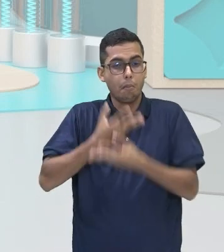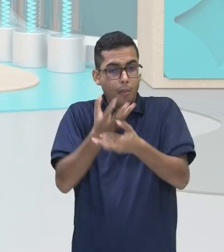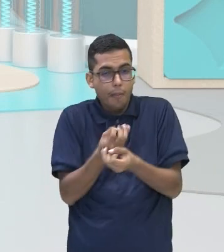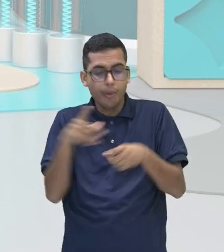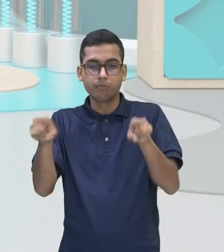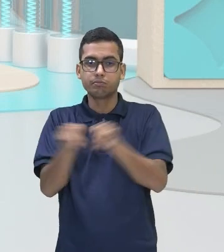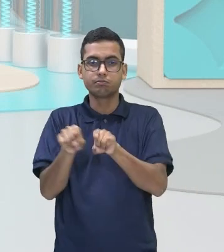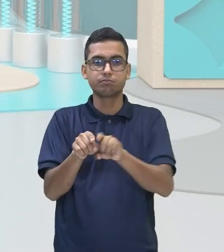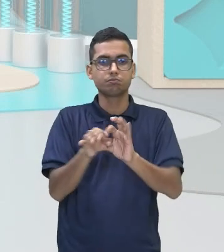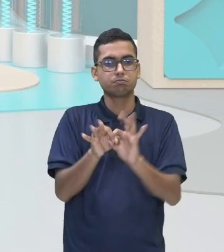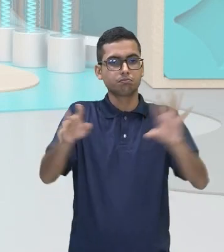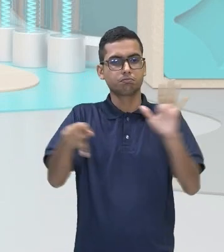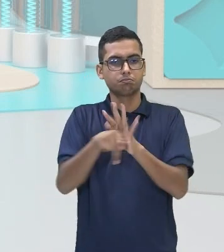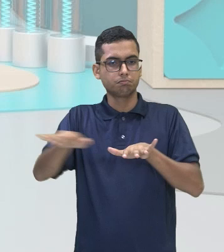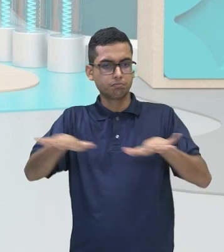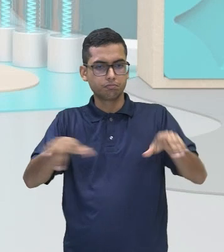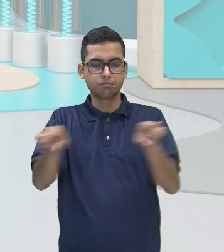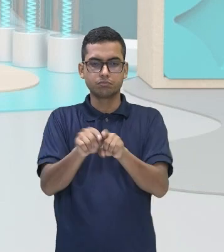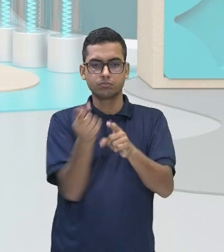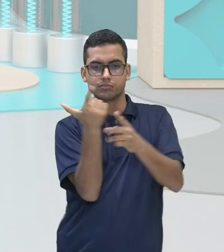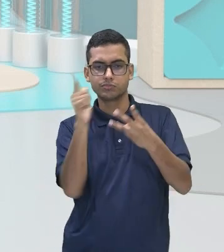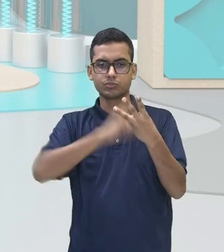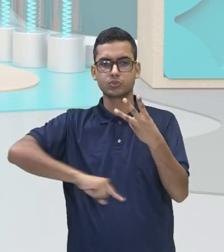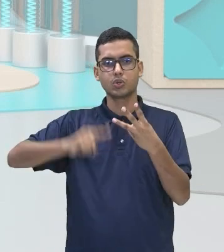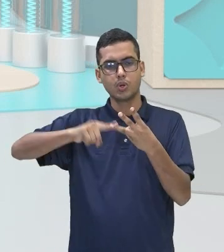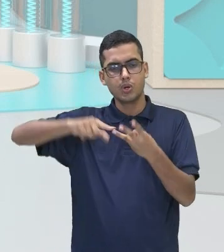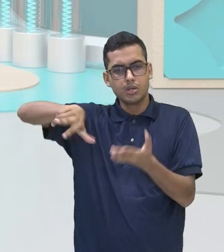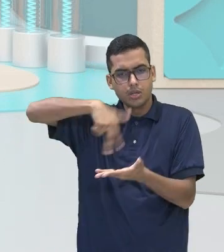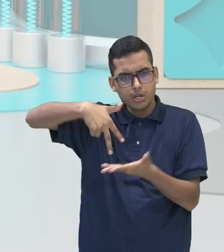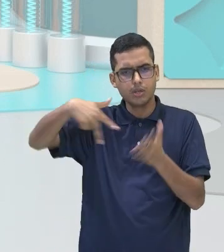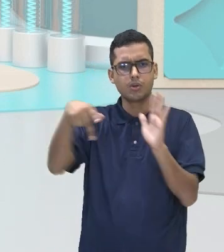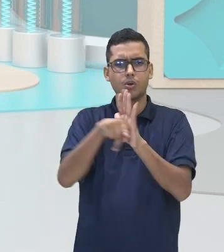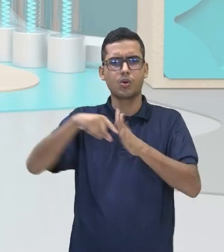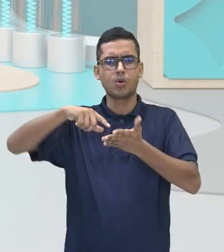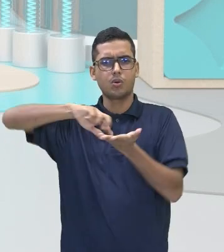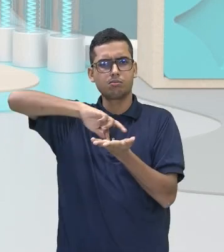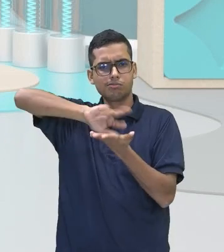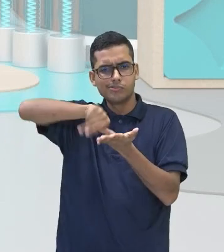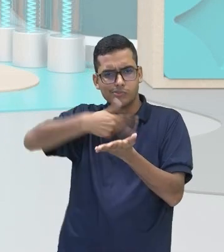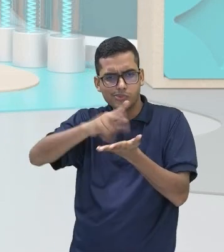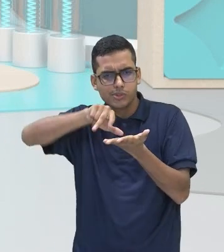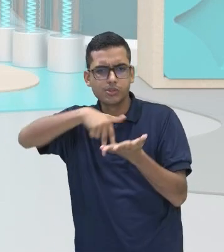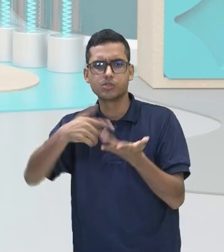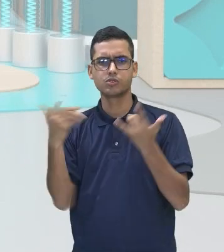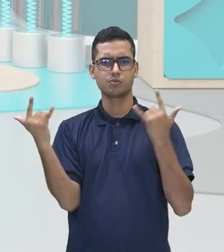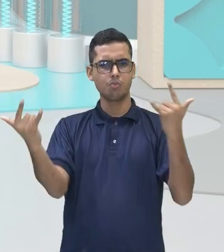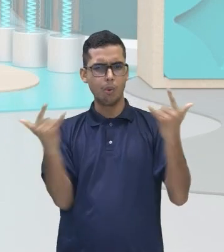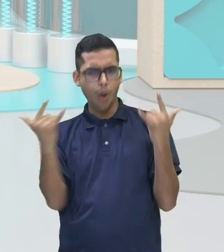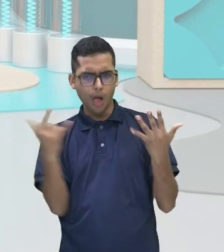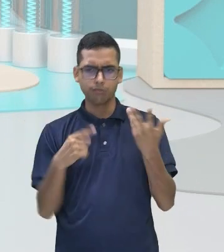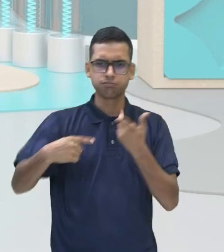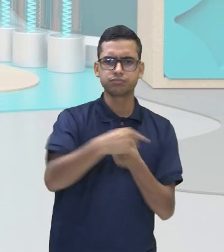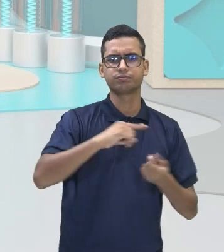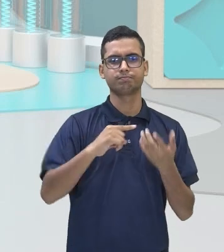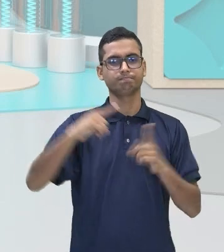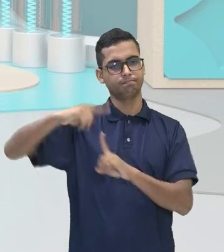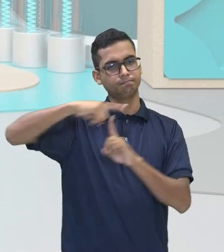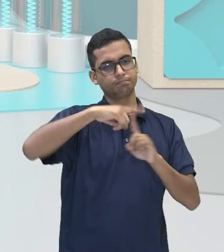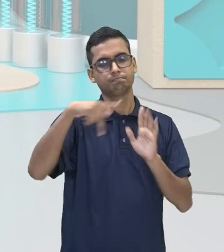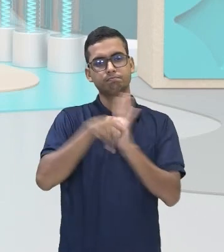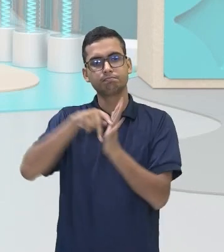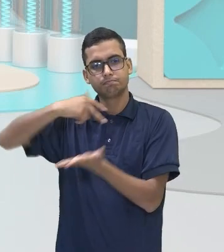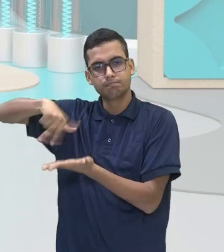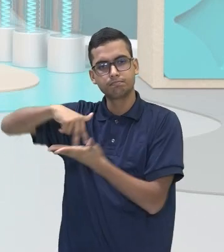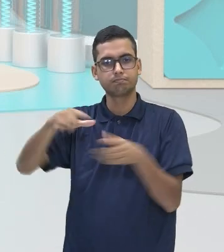swing, o rock and roll, o hip hop se tornaram aí símbolos culturais nesse período. Mais adiante, no